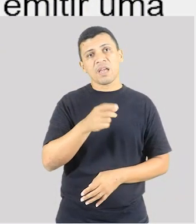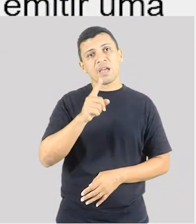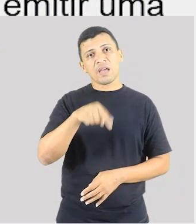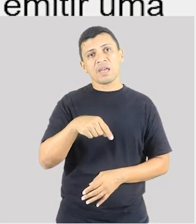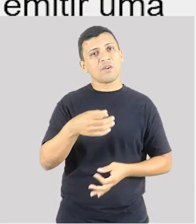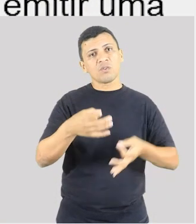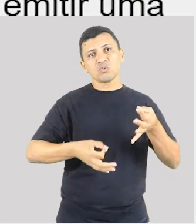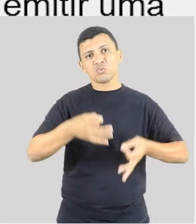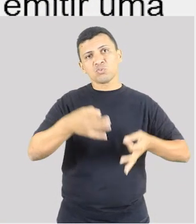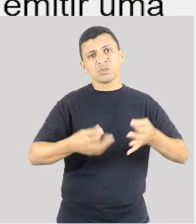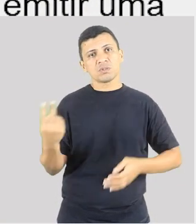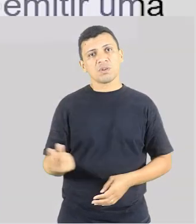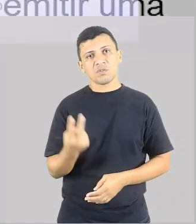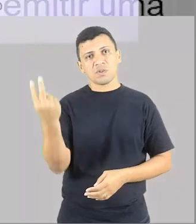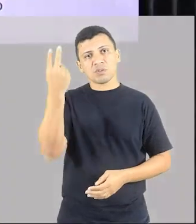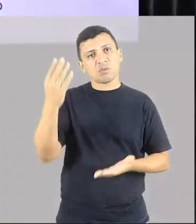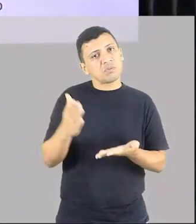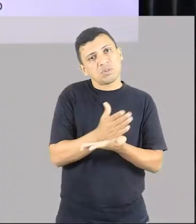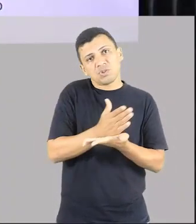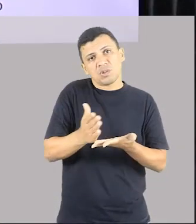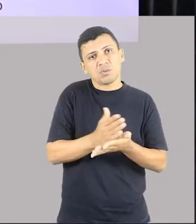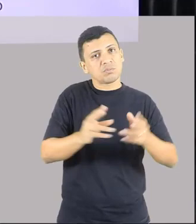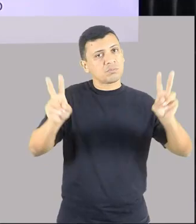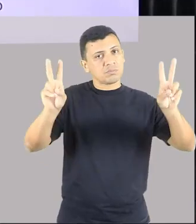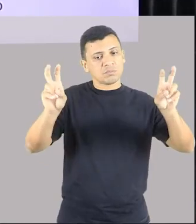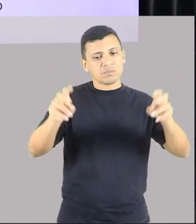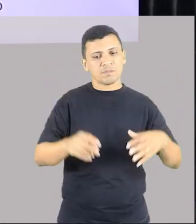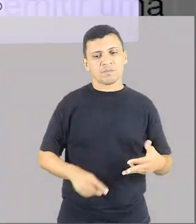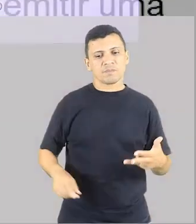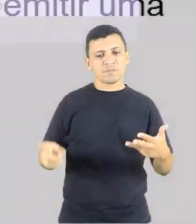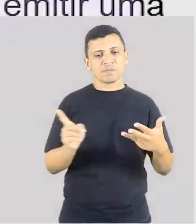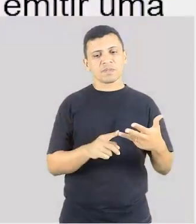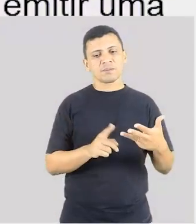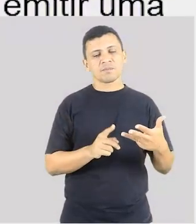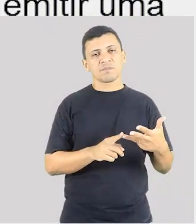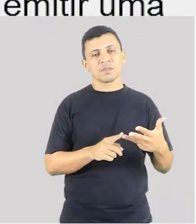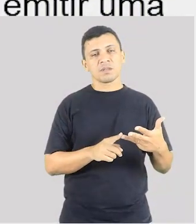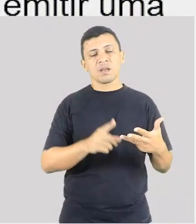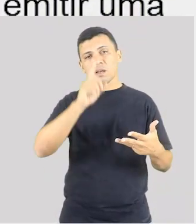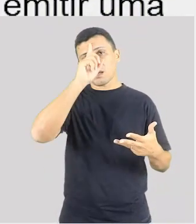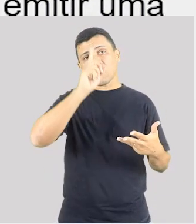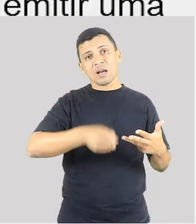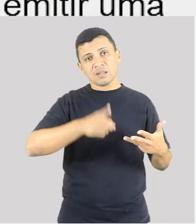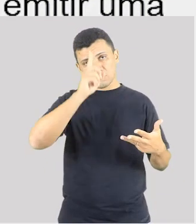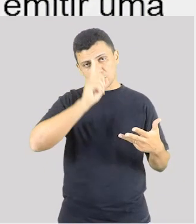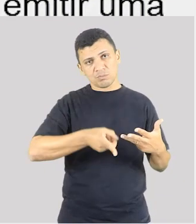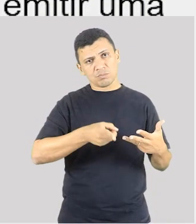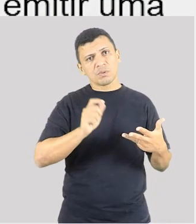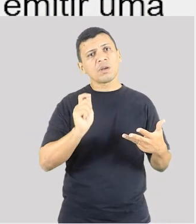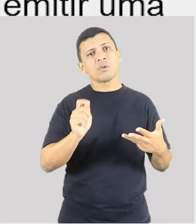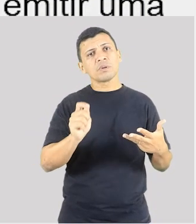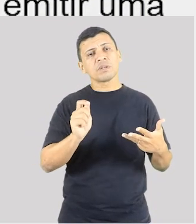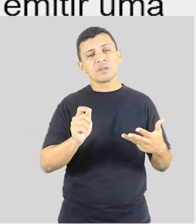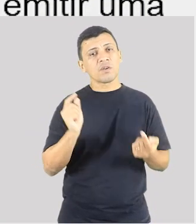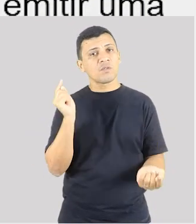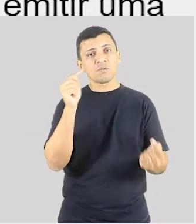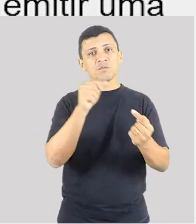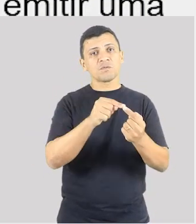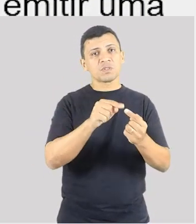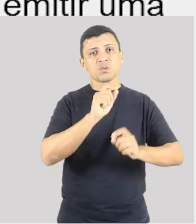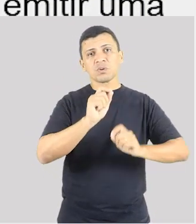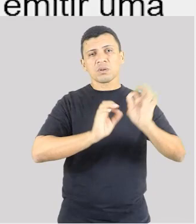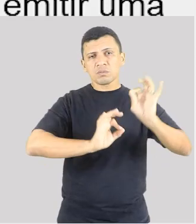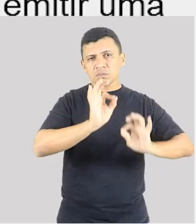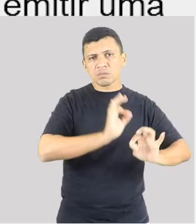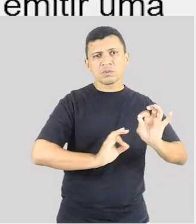valor, acerca de um determinado tema. Letra D. Os atos ordinatórios são aqueles que visam